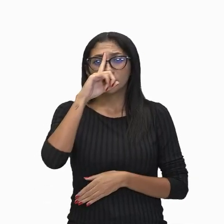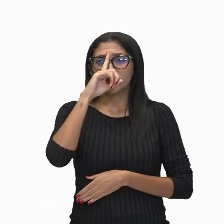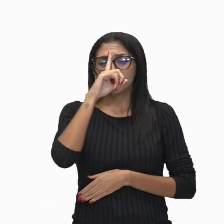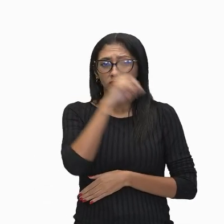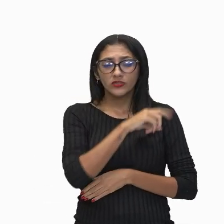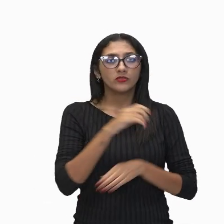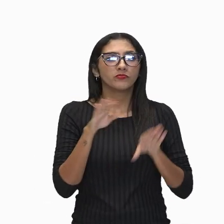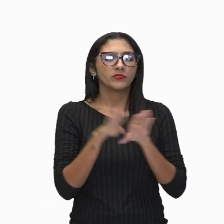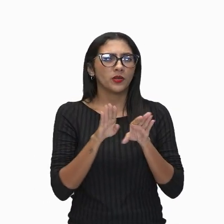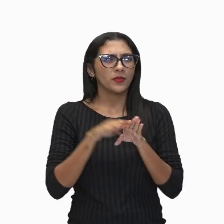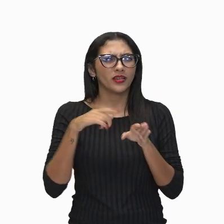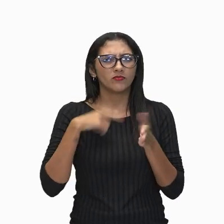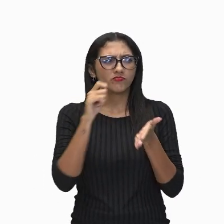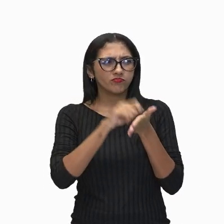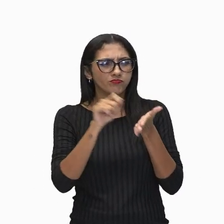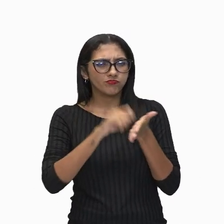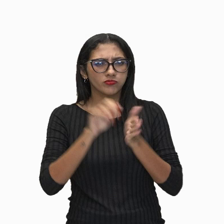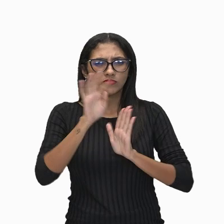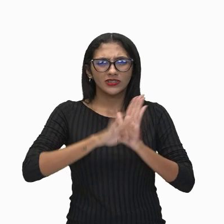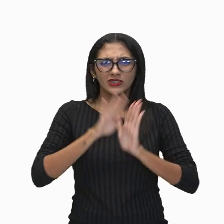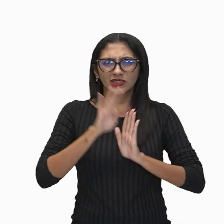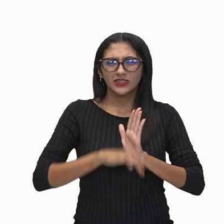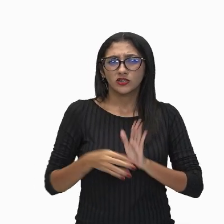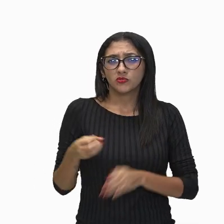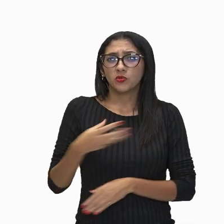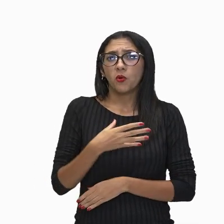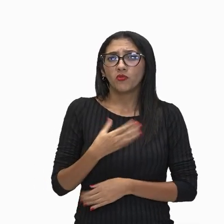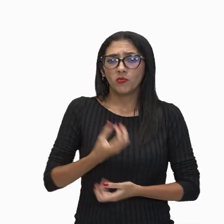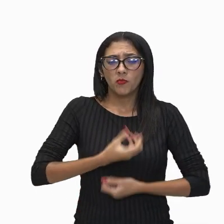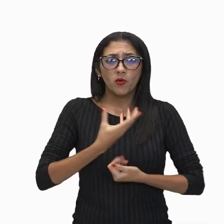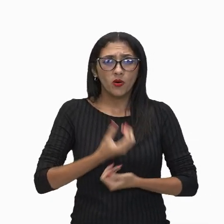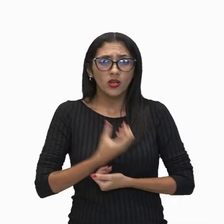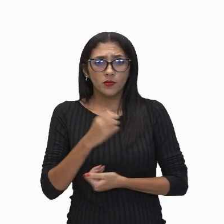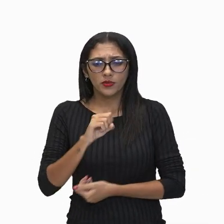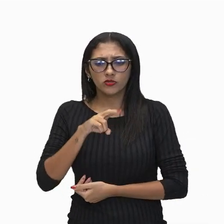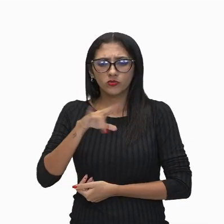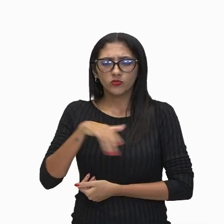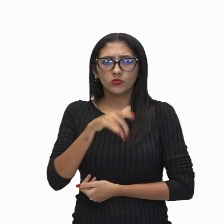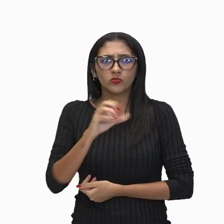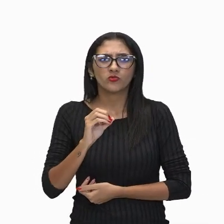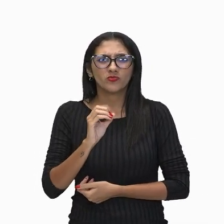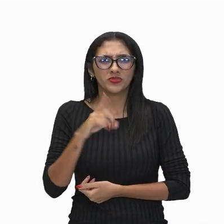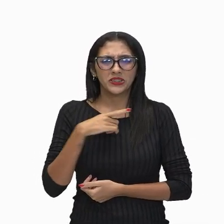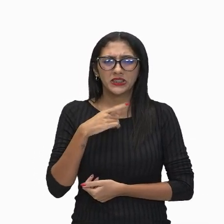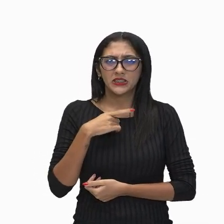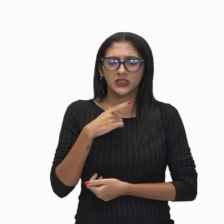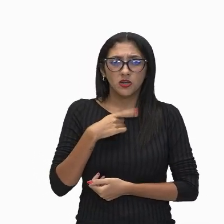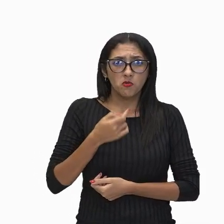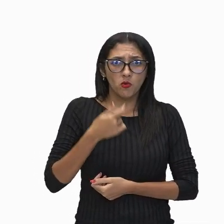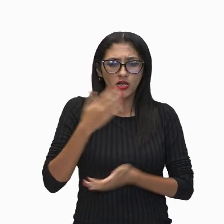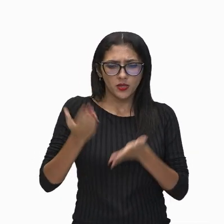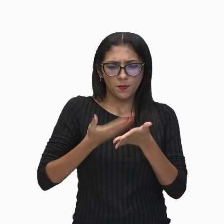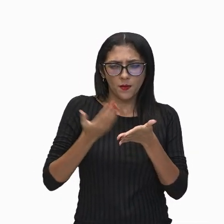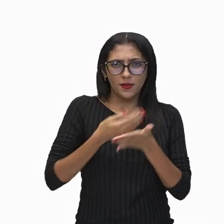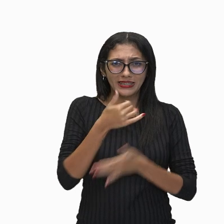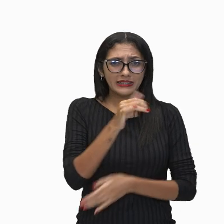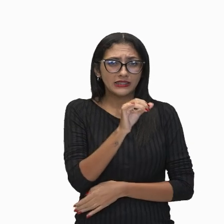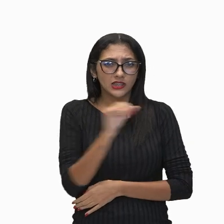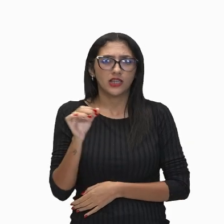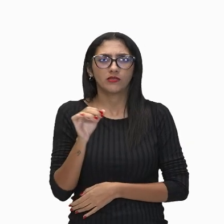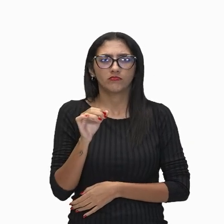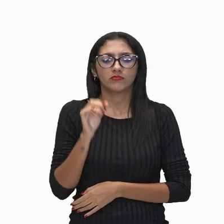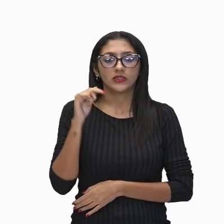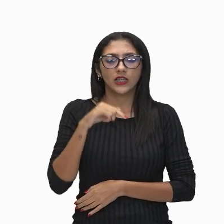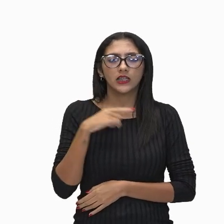uma obra-prima, Poema Sujo, um longo poema de quase 100 páginas em que faz uma síntese